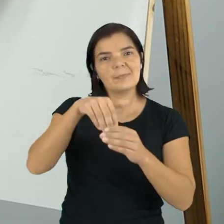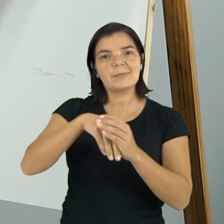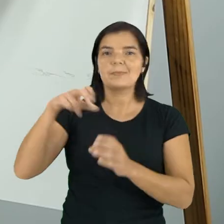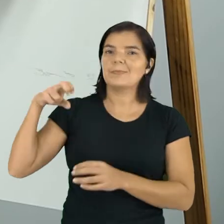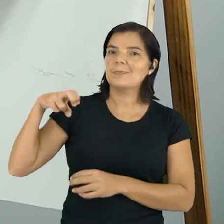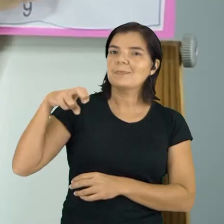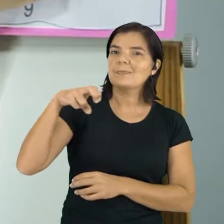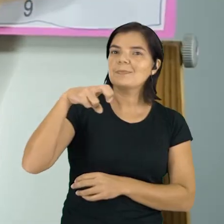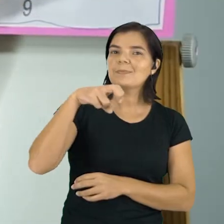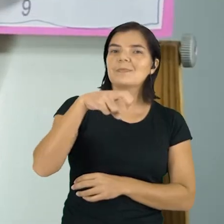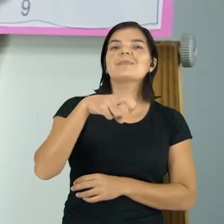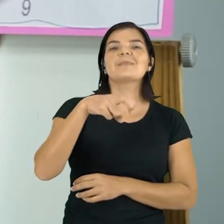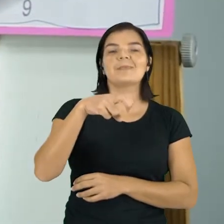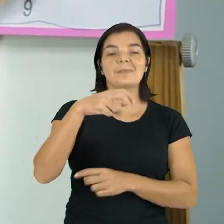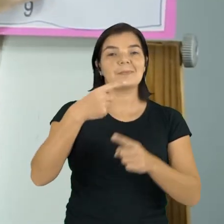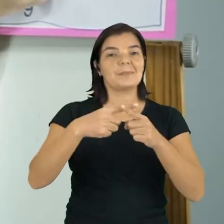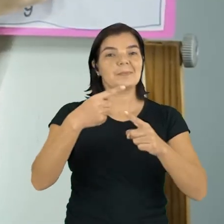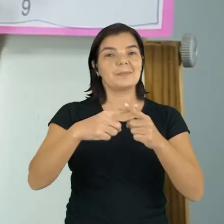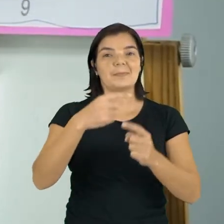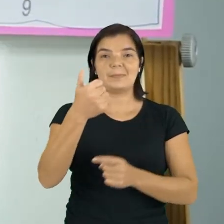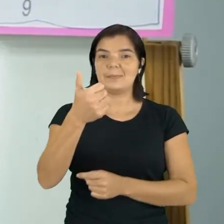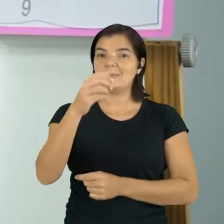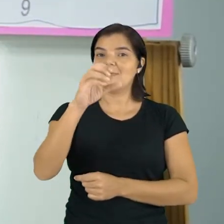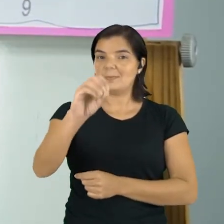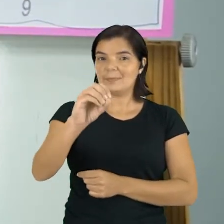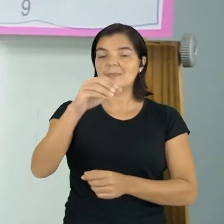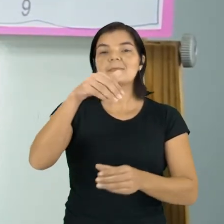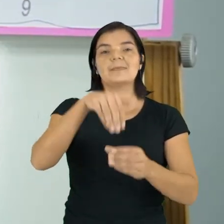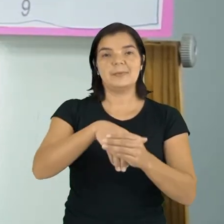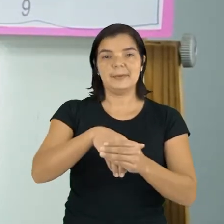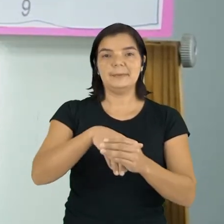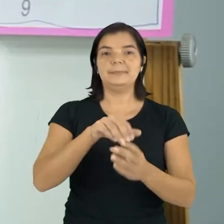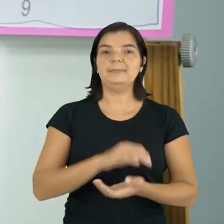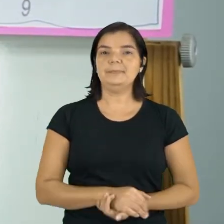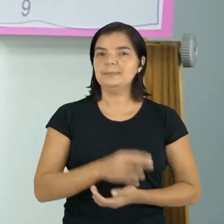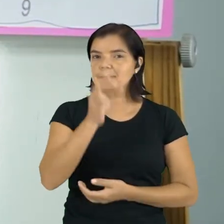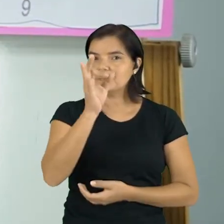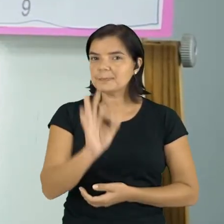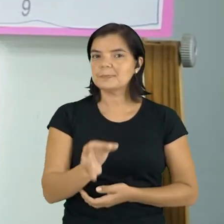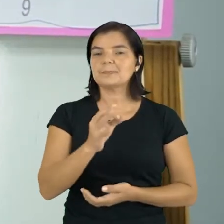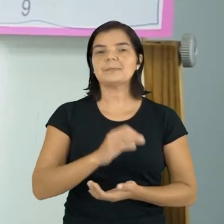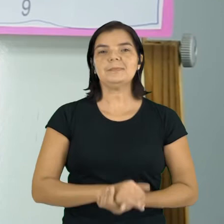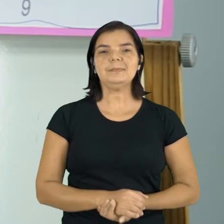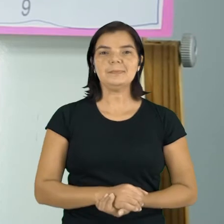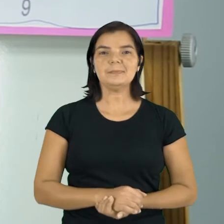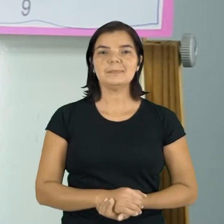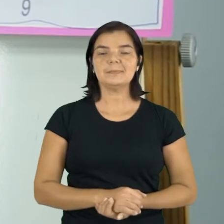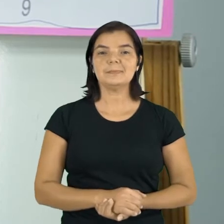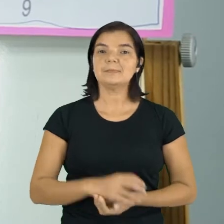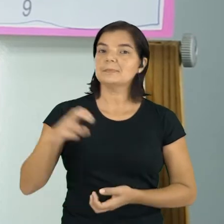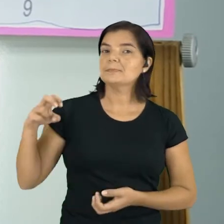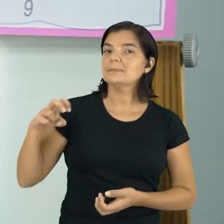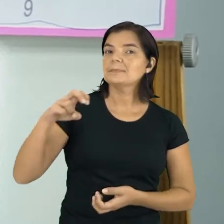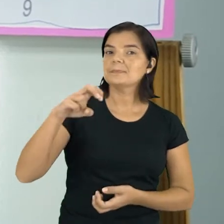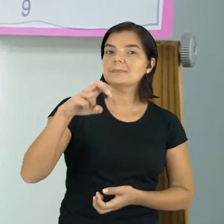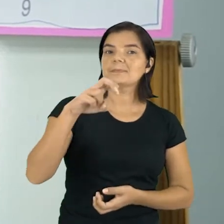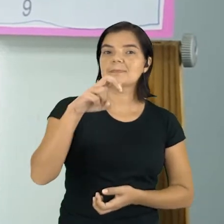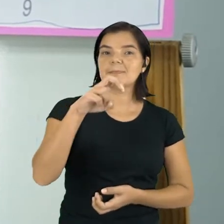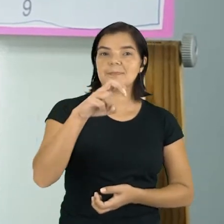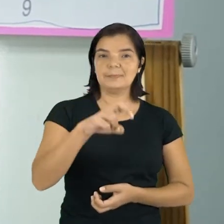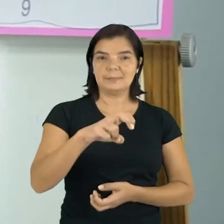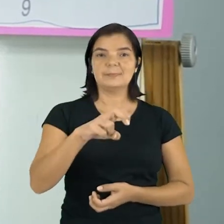o carrinho, porque ele tem 10 votos, certinho? Então, o